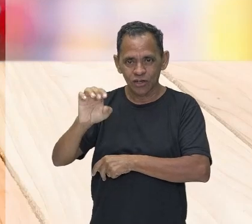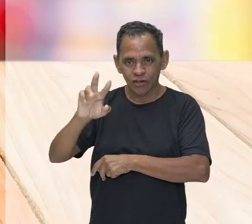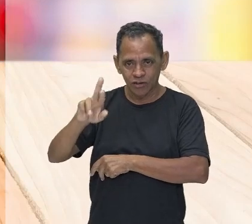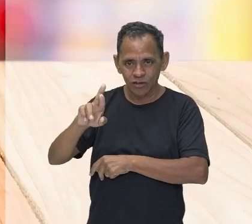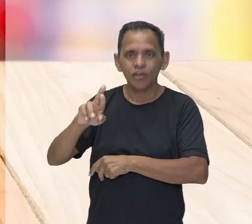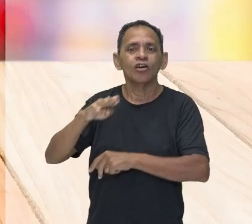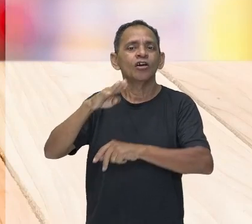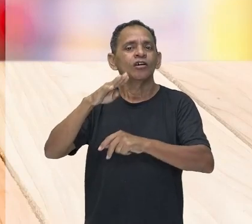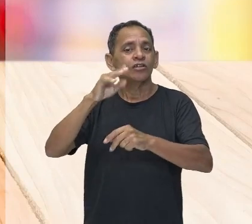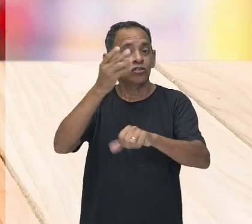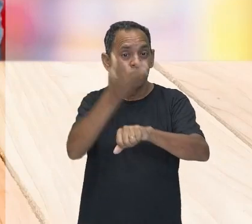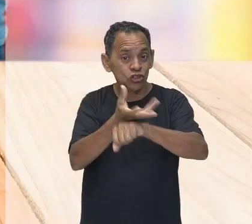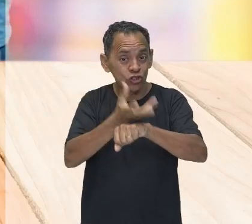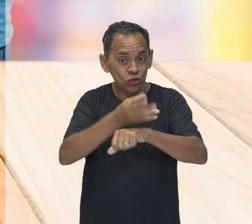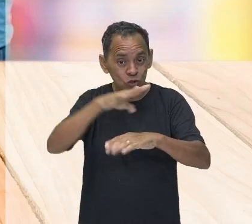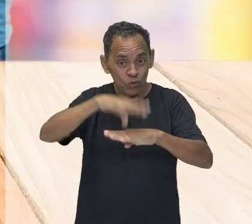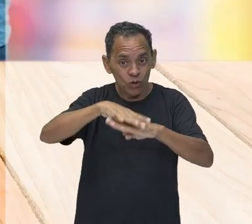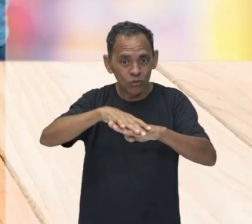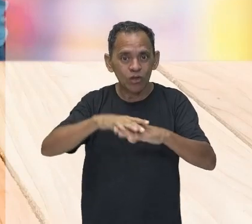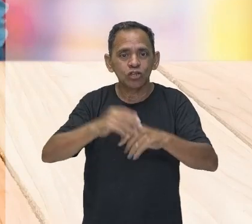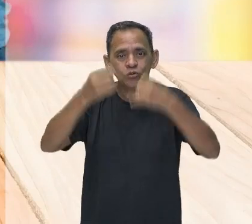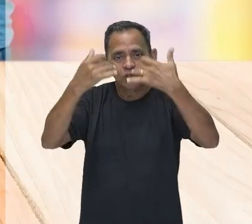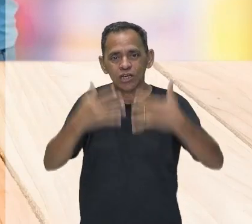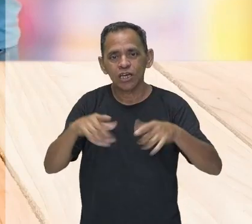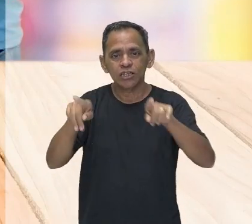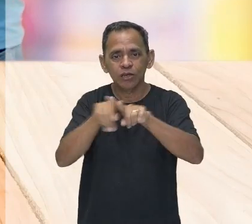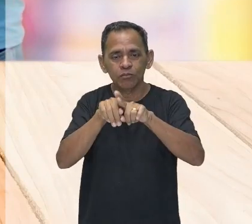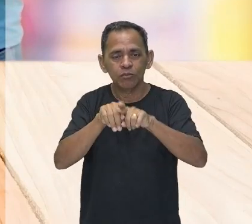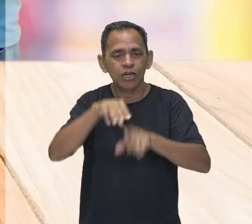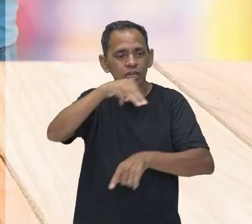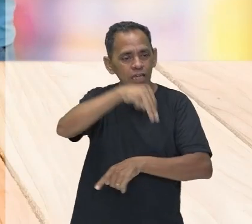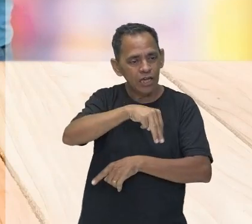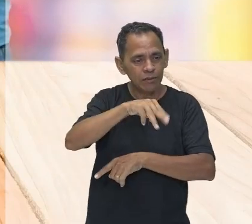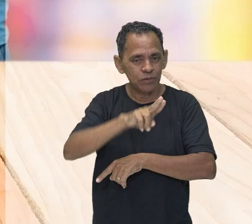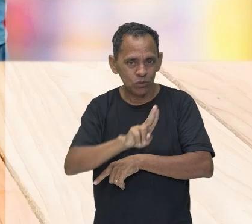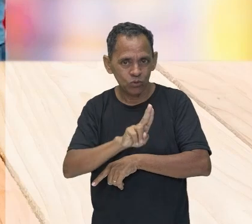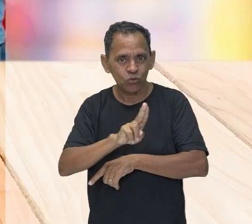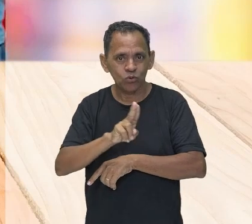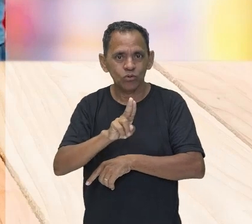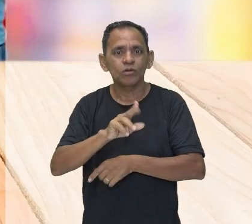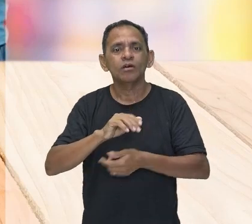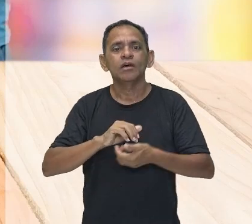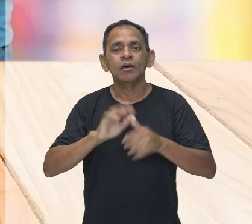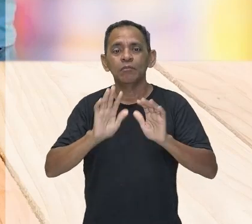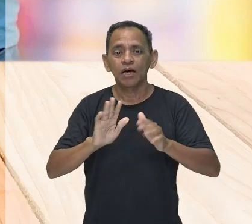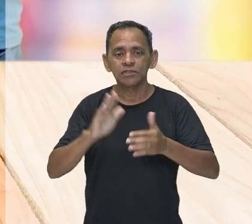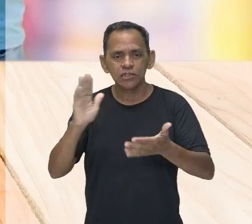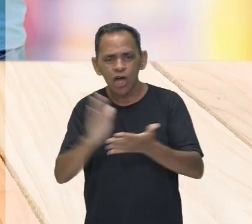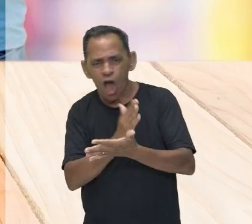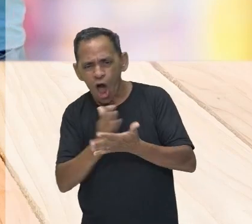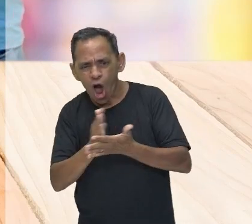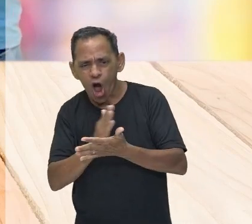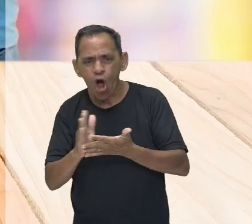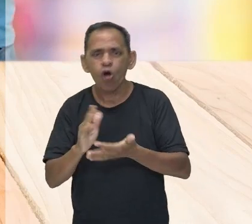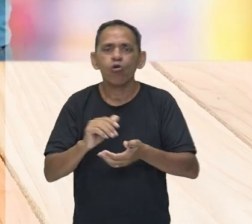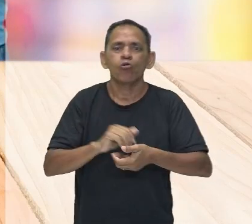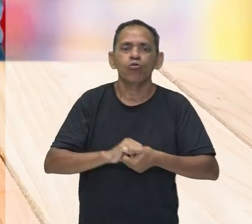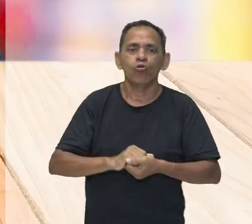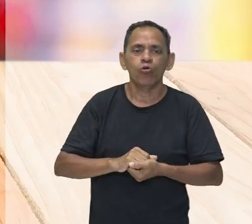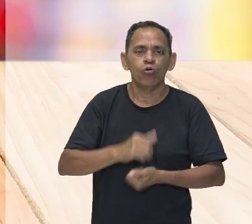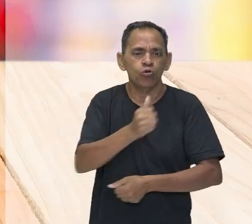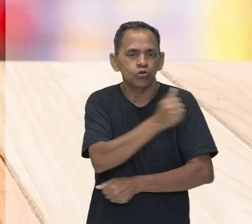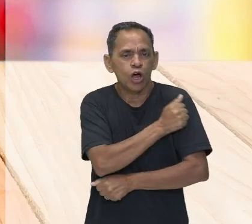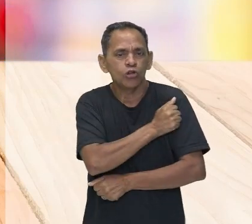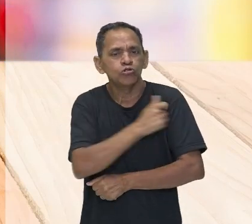professor, como eu falei, nós estamos explicando o movimento uniforme. Só que muitas das vezes os estudantes eles ficam em